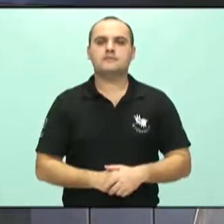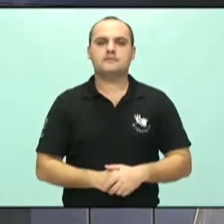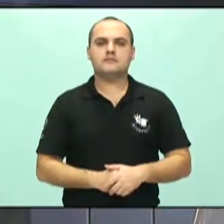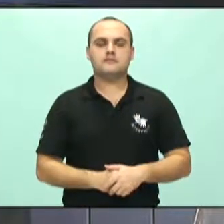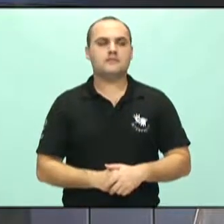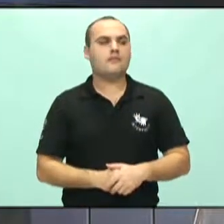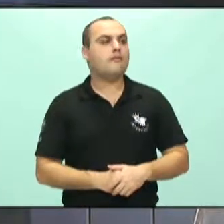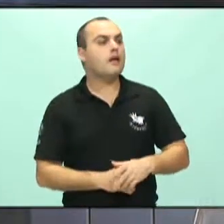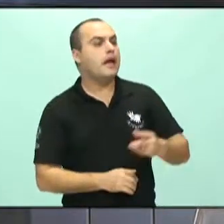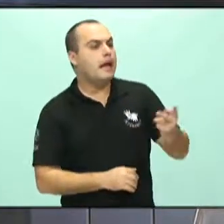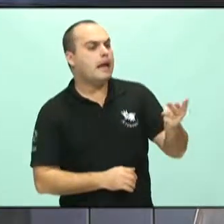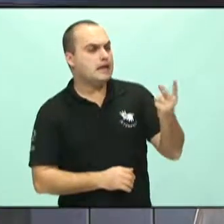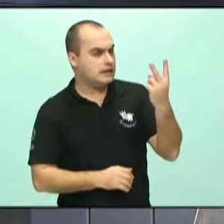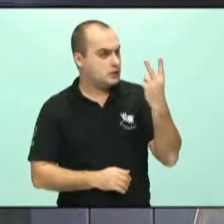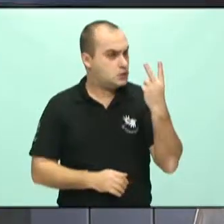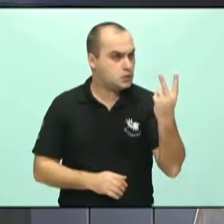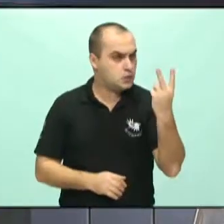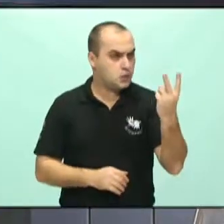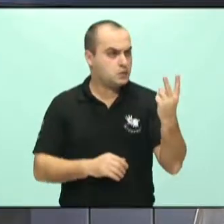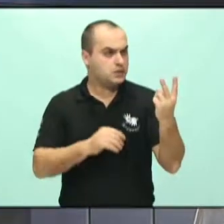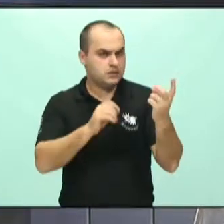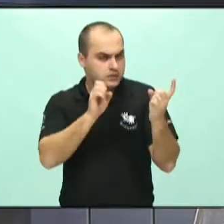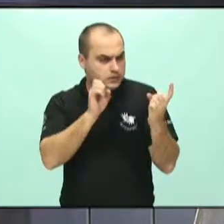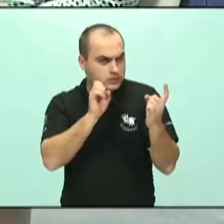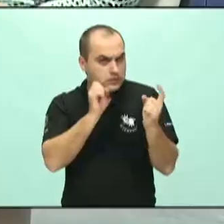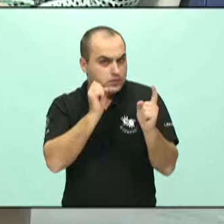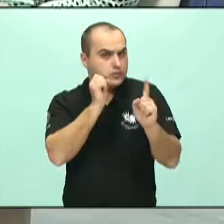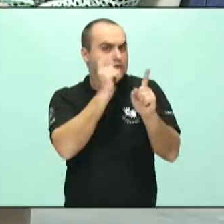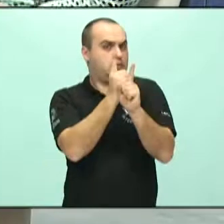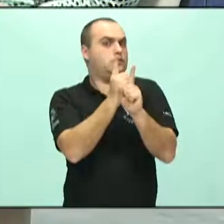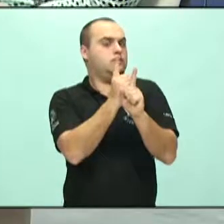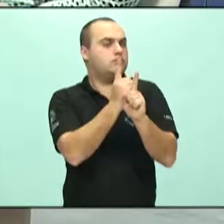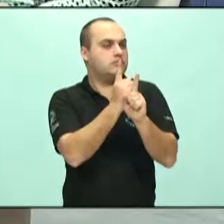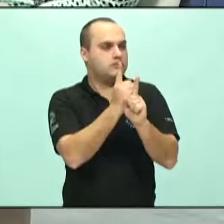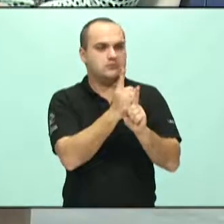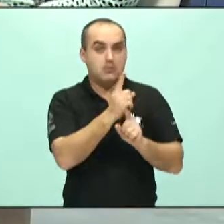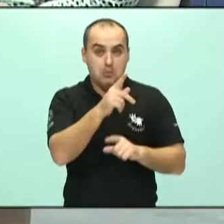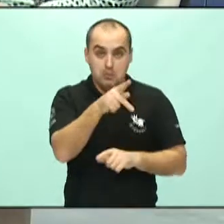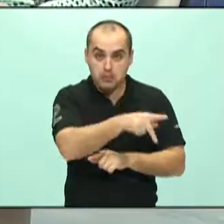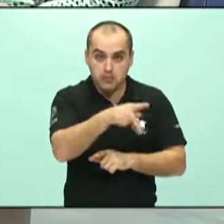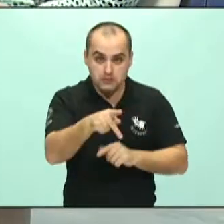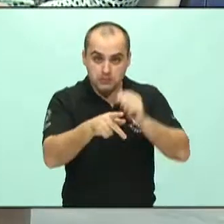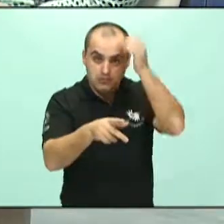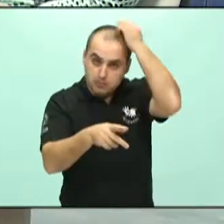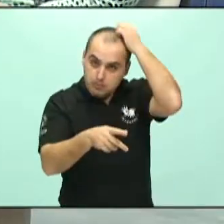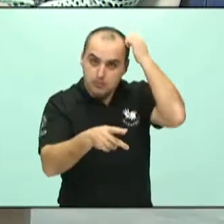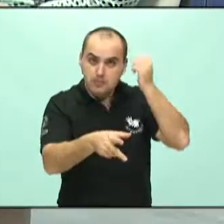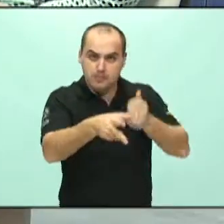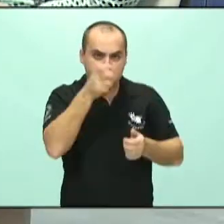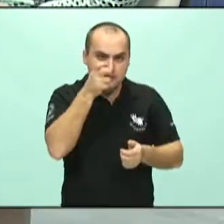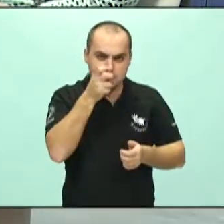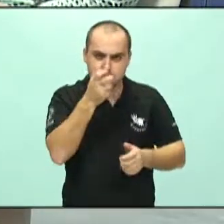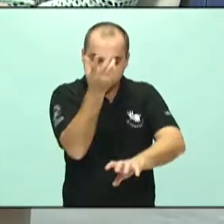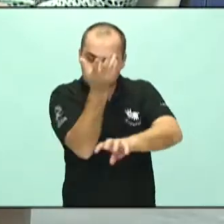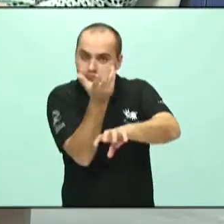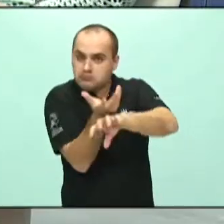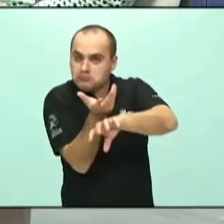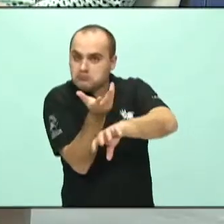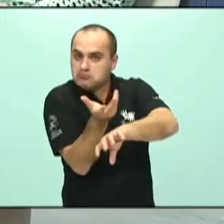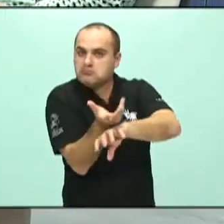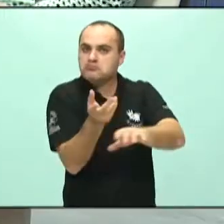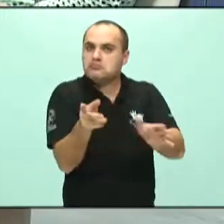como é que os professores perceberam que ali estavam recebendo de fato um conteúdo